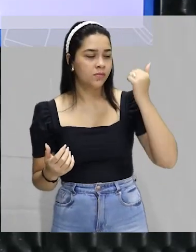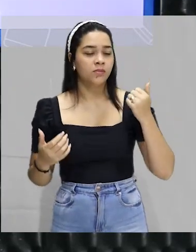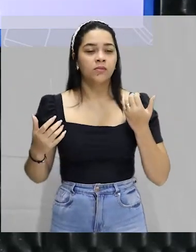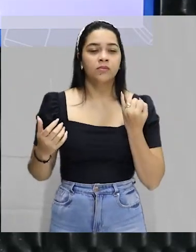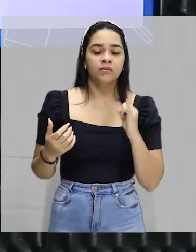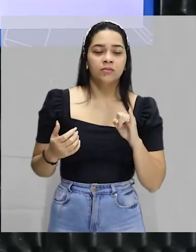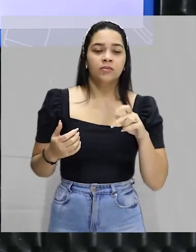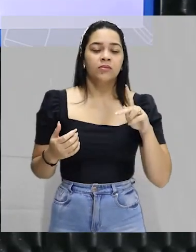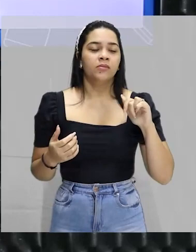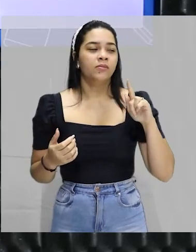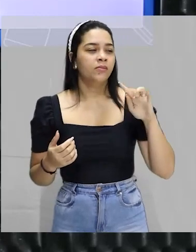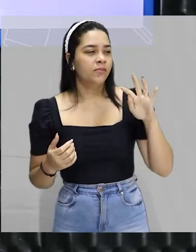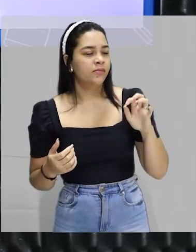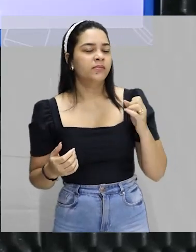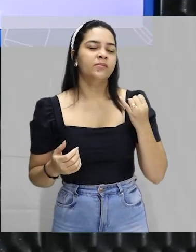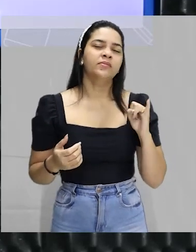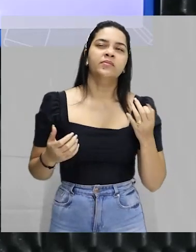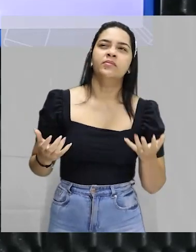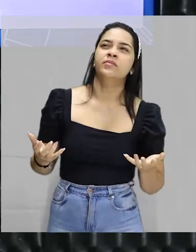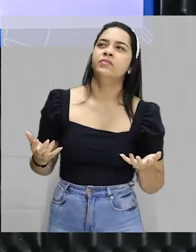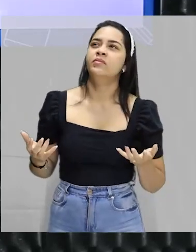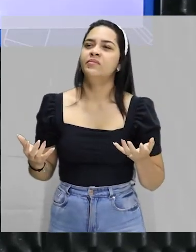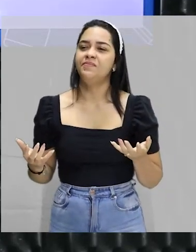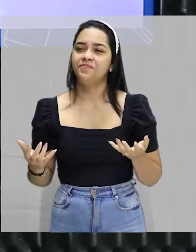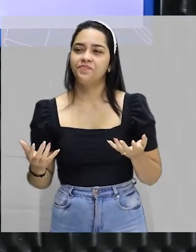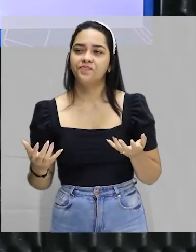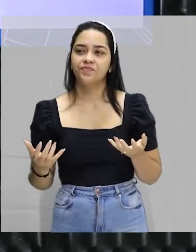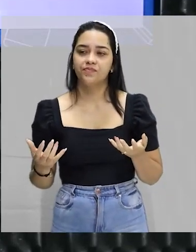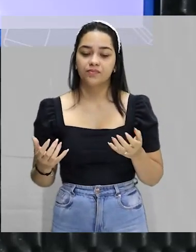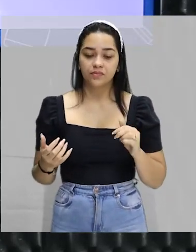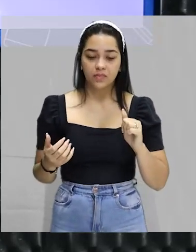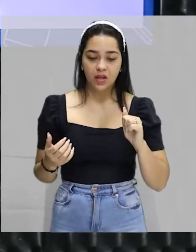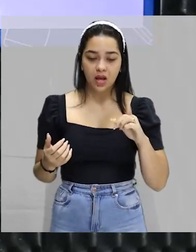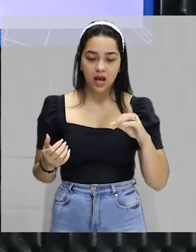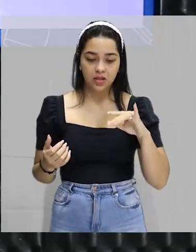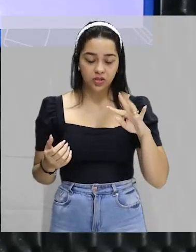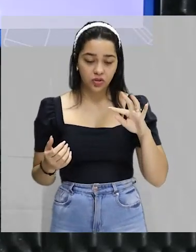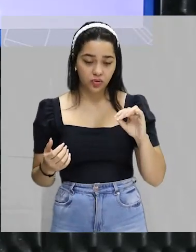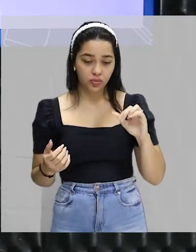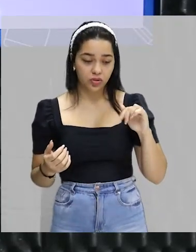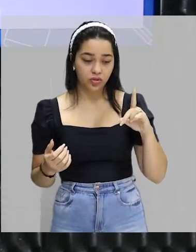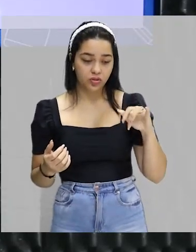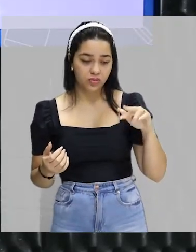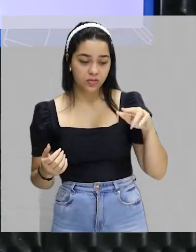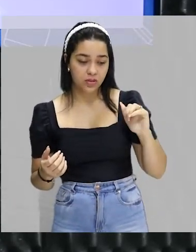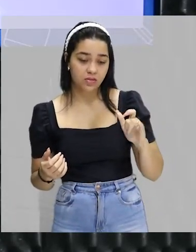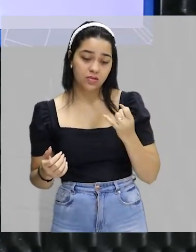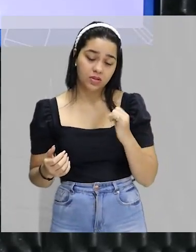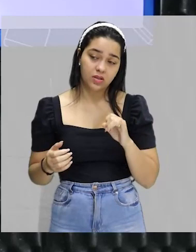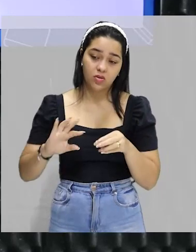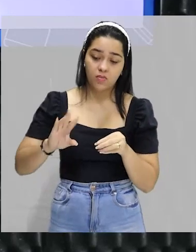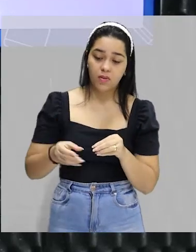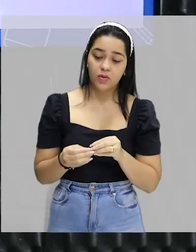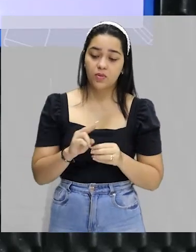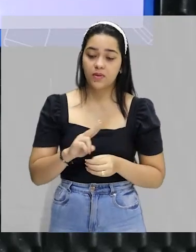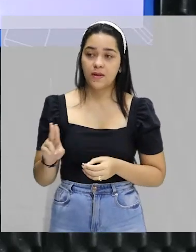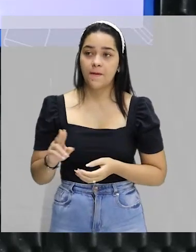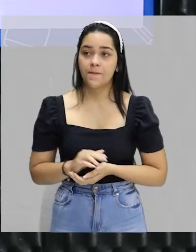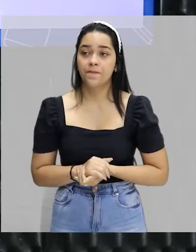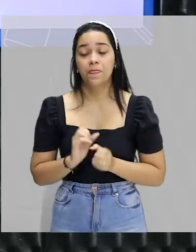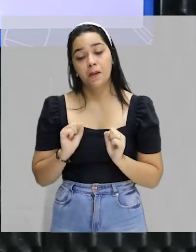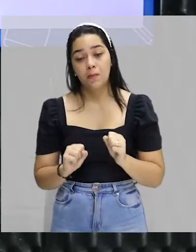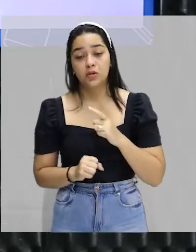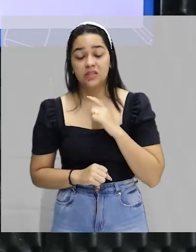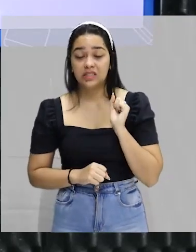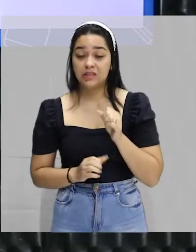se é agente da passiva, se é adjunta de nominal, se é complemento nominal, tá certo? Pode